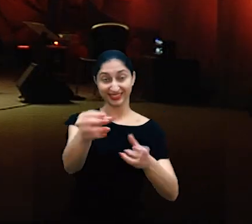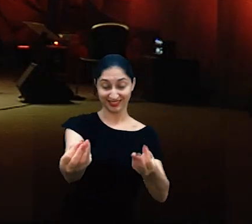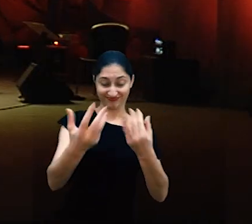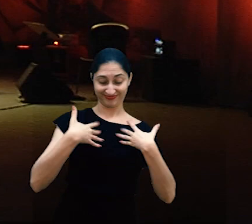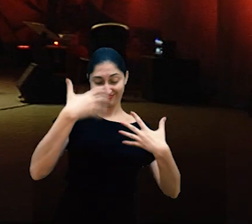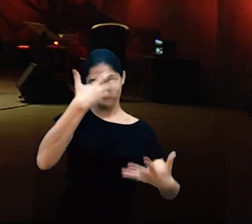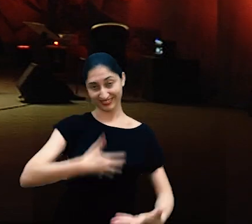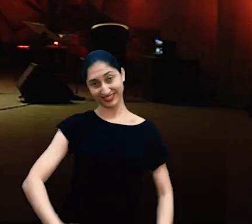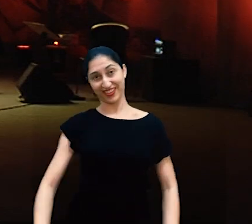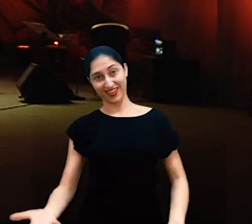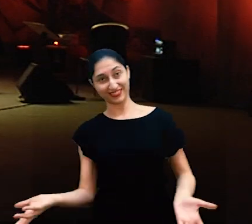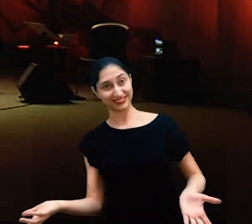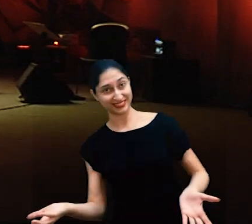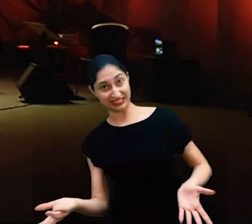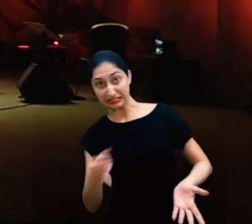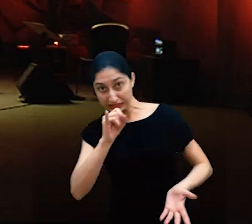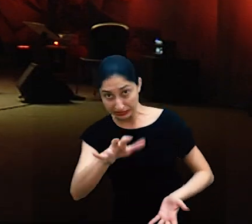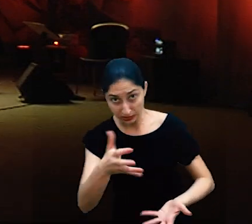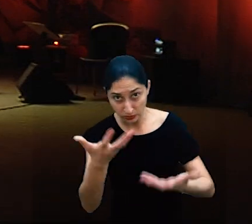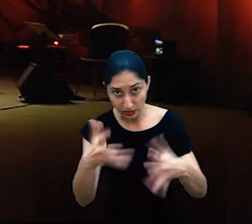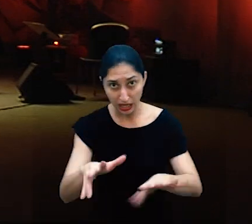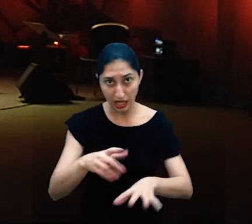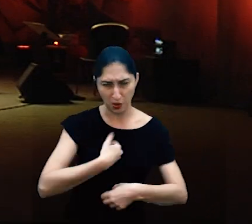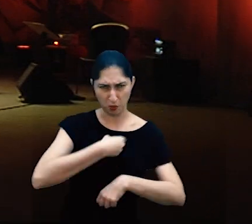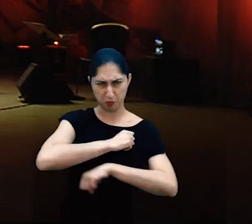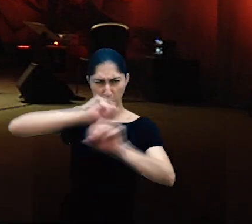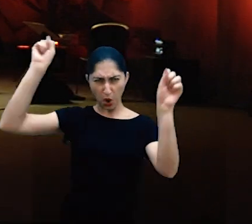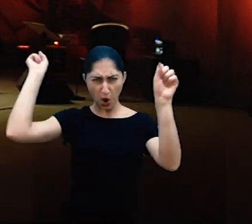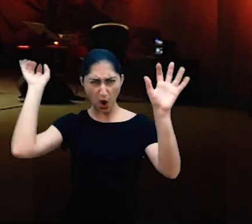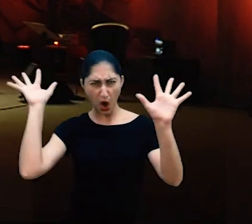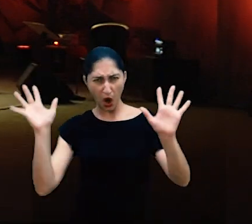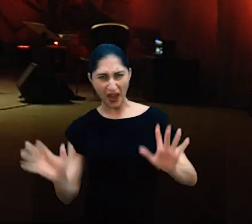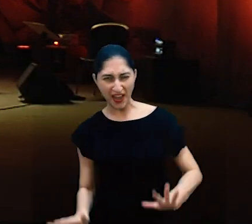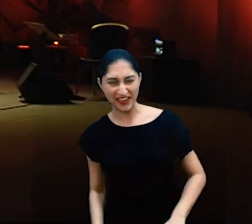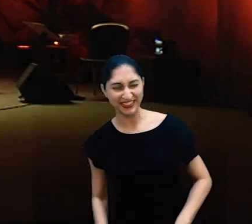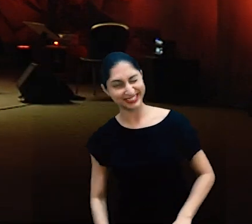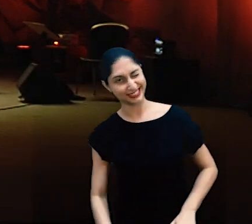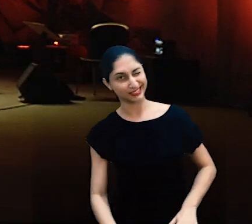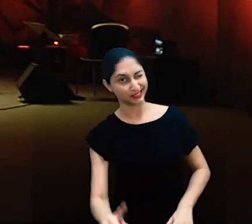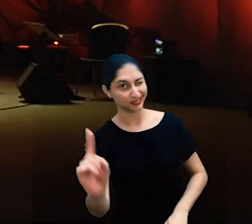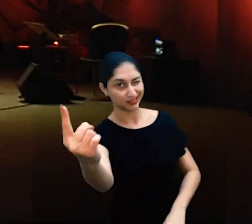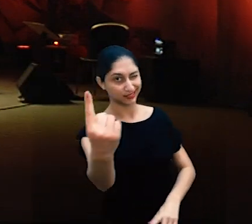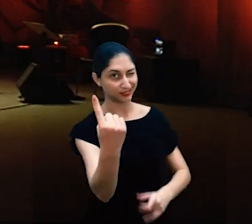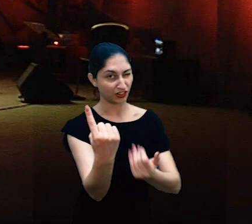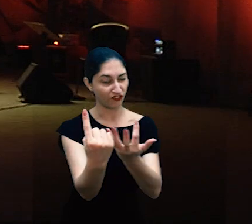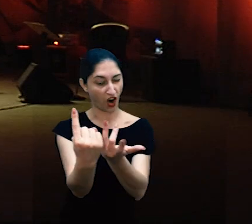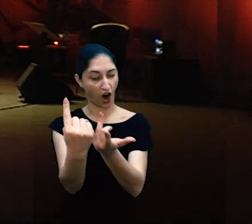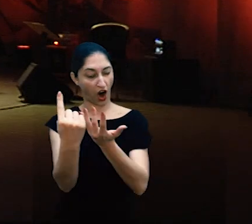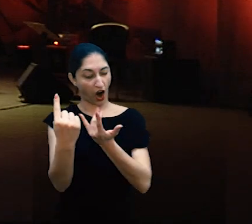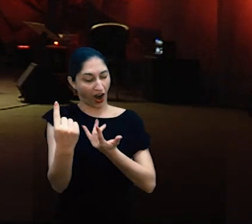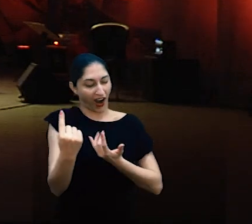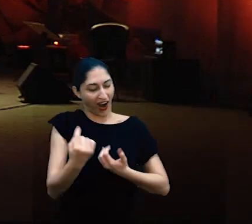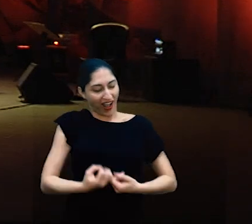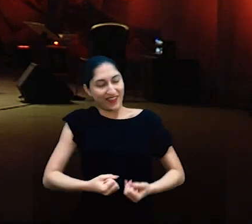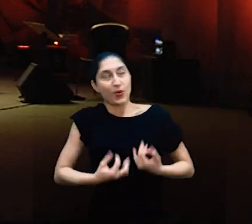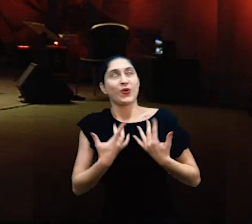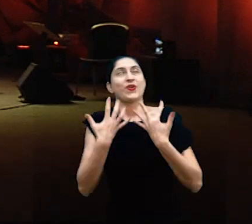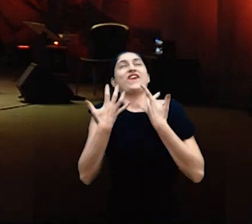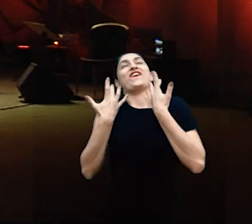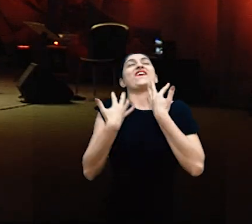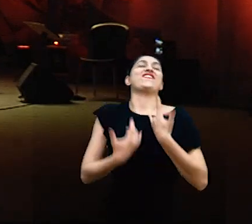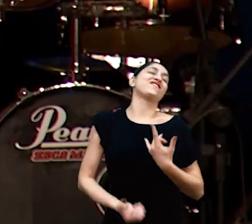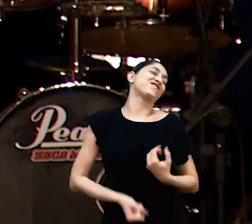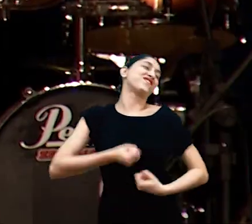me faz ser assim. Se não quer ver o estouro da bomba, não me encosta esse fogo em